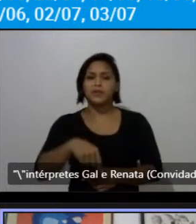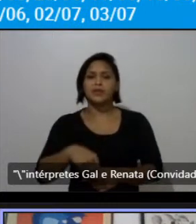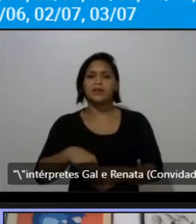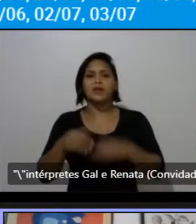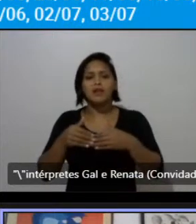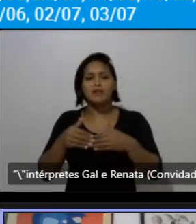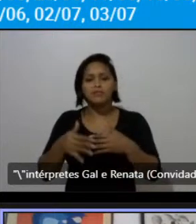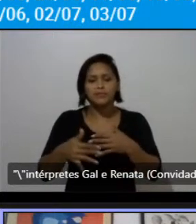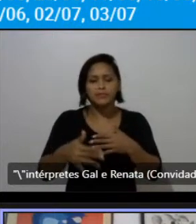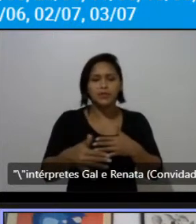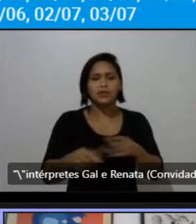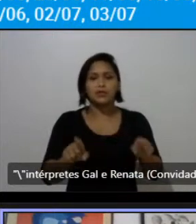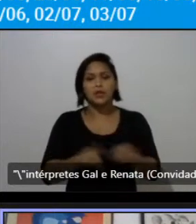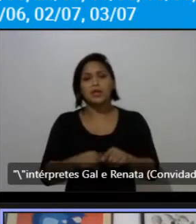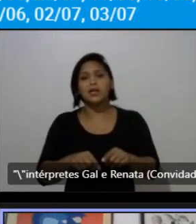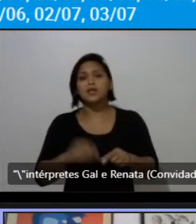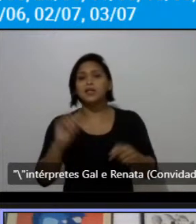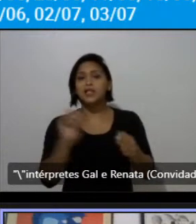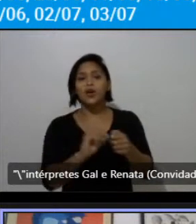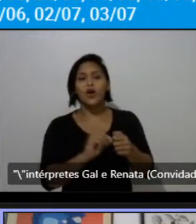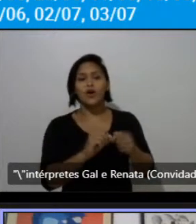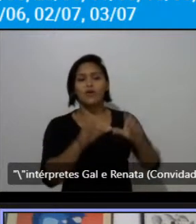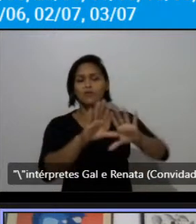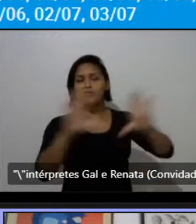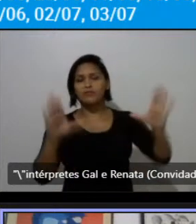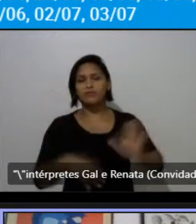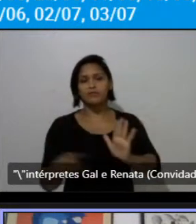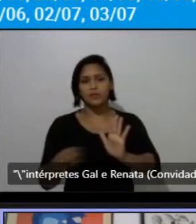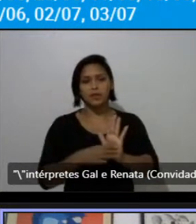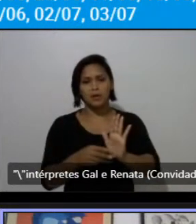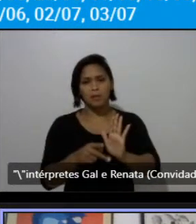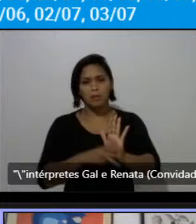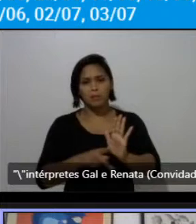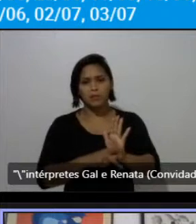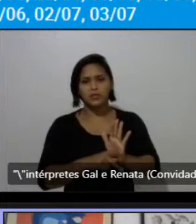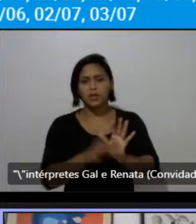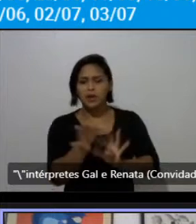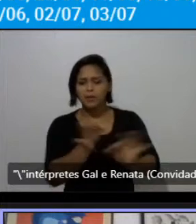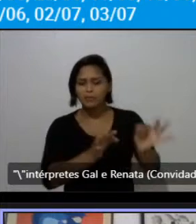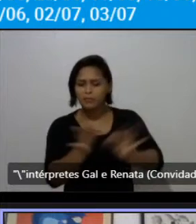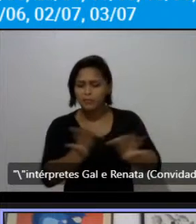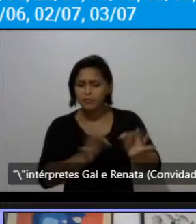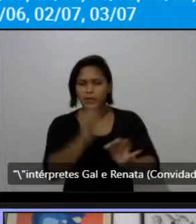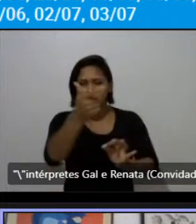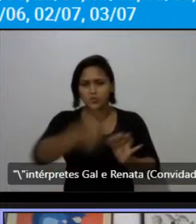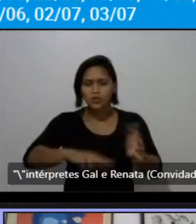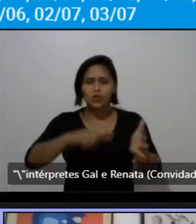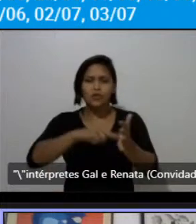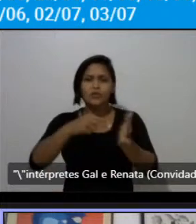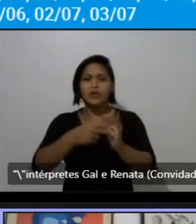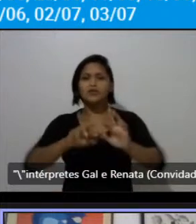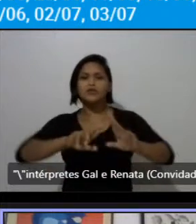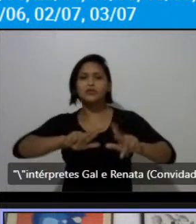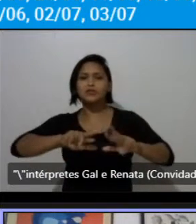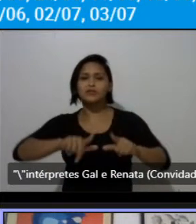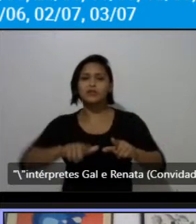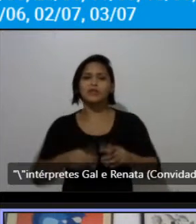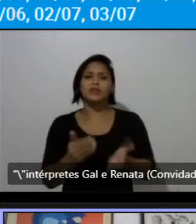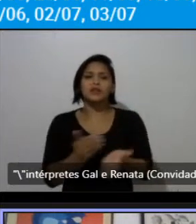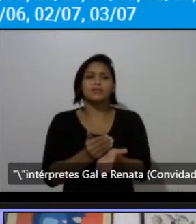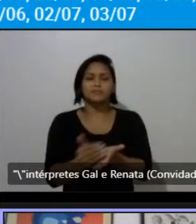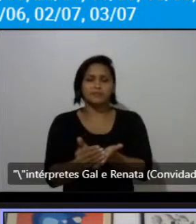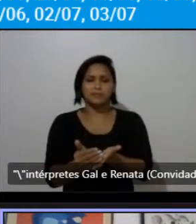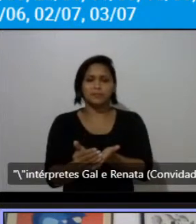idealizou. Então, é uma ação, né, que busca fazer aí uma reconfiguração, uma ressignificação, né, a